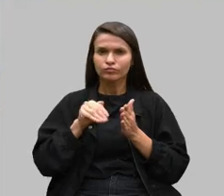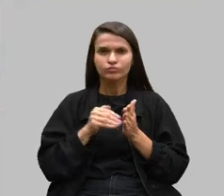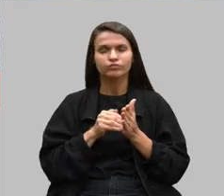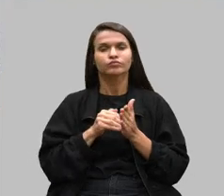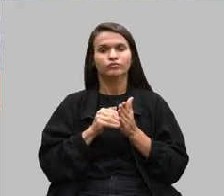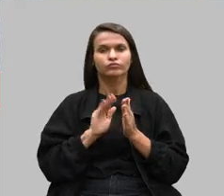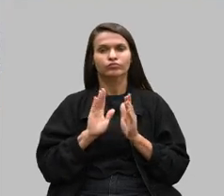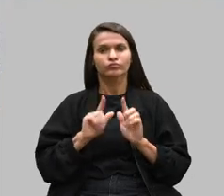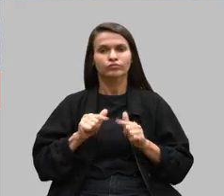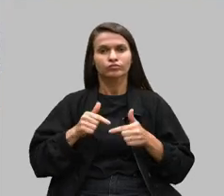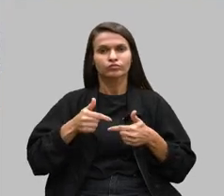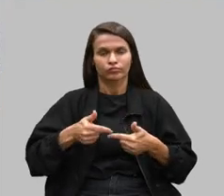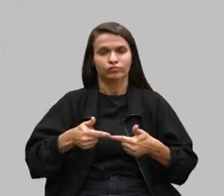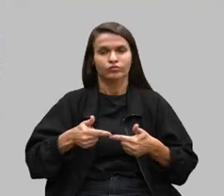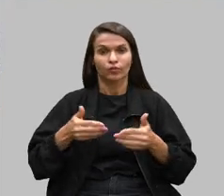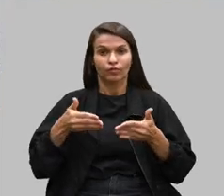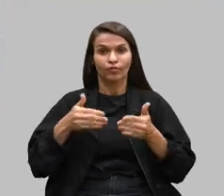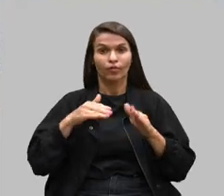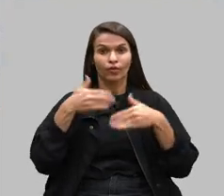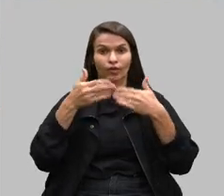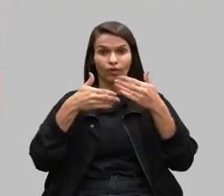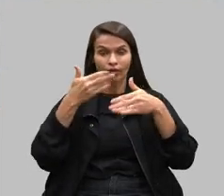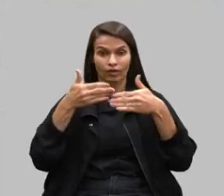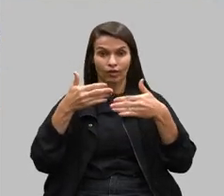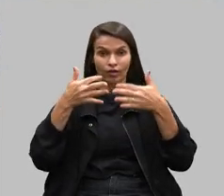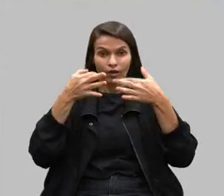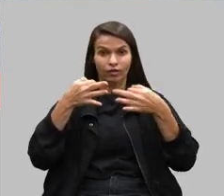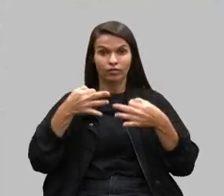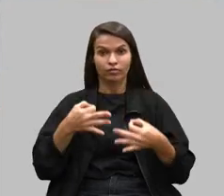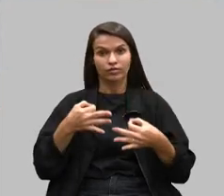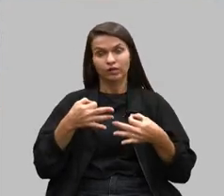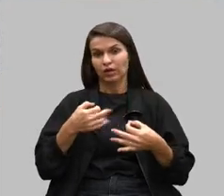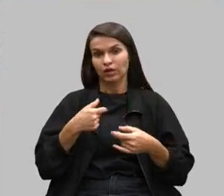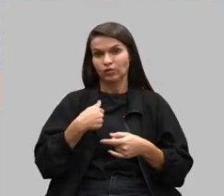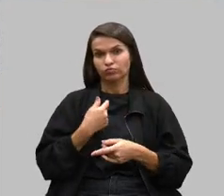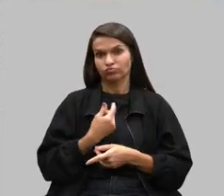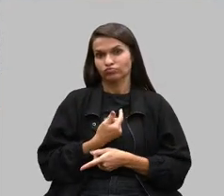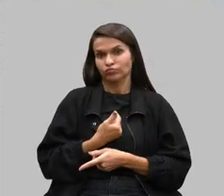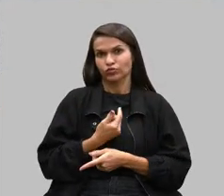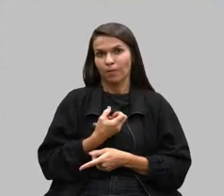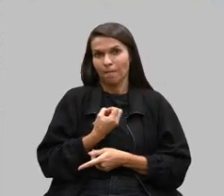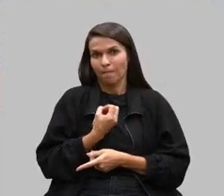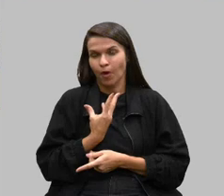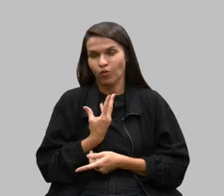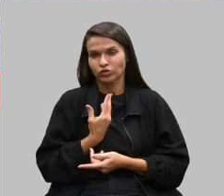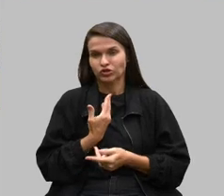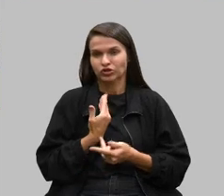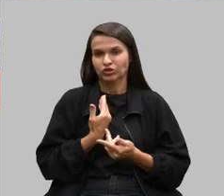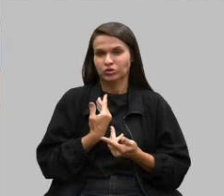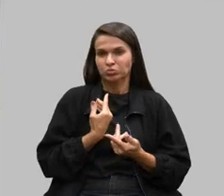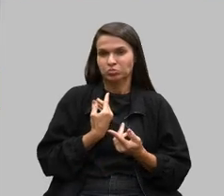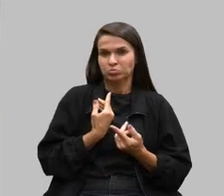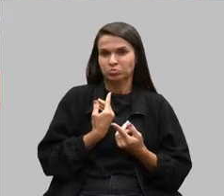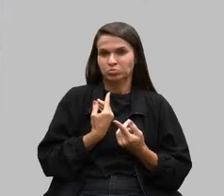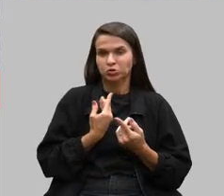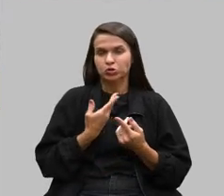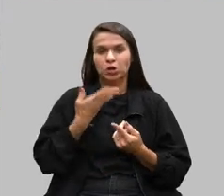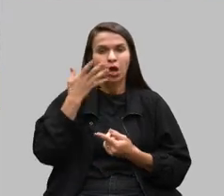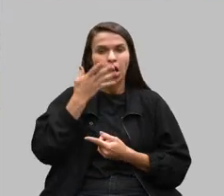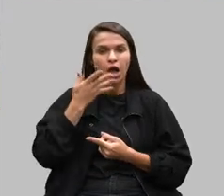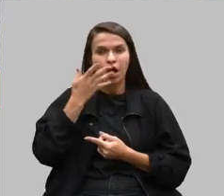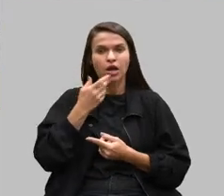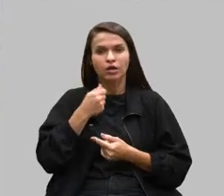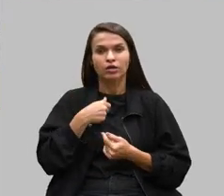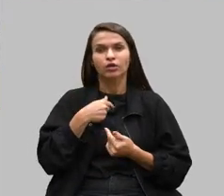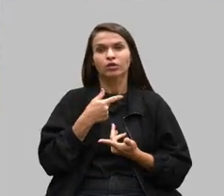para desenvolver e honestamente eu não sou bom de de conversa eu gosto mais de agir por trás